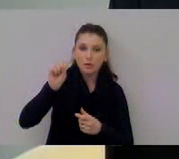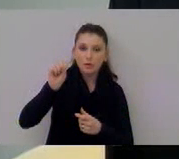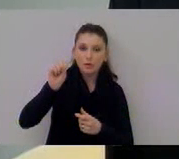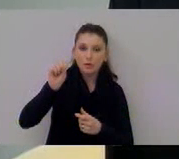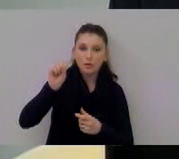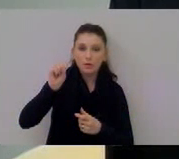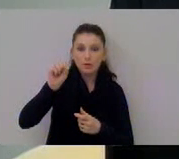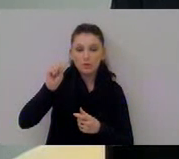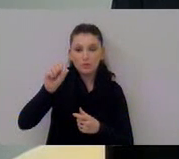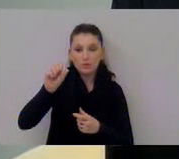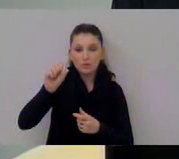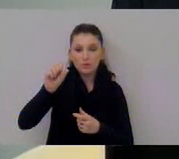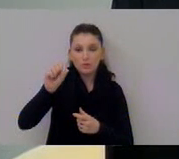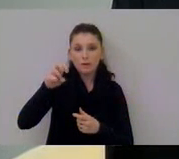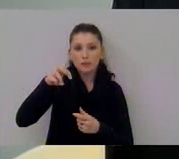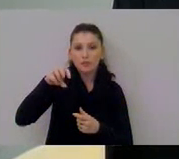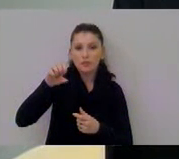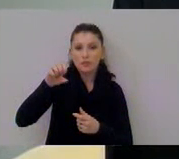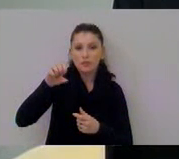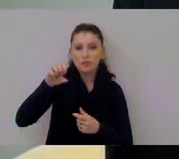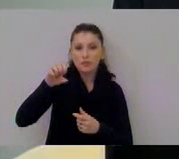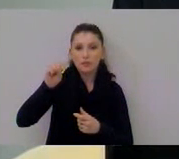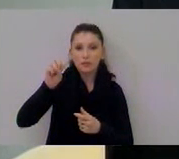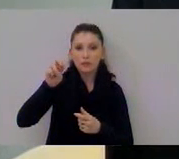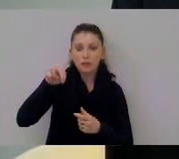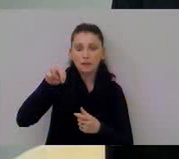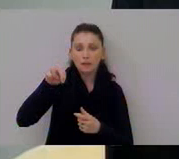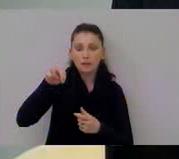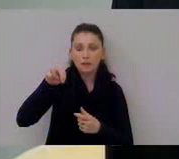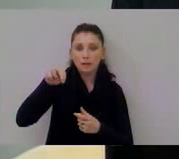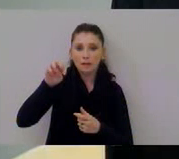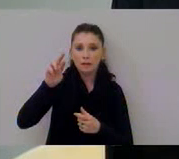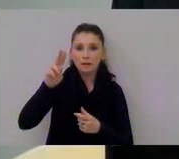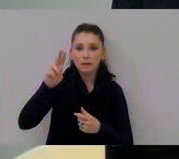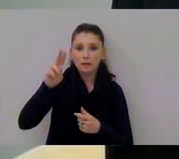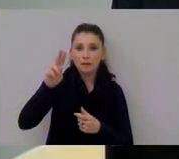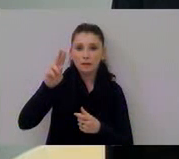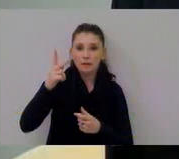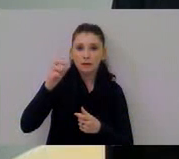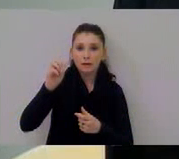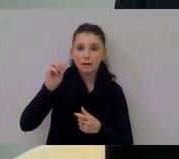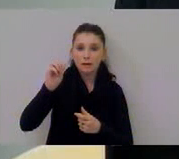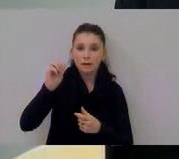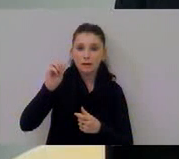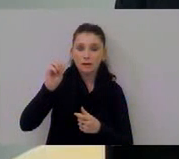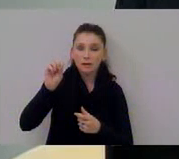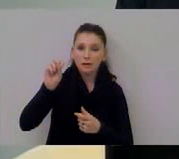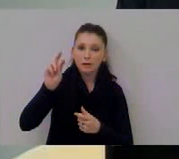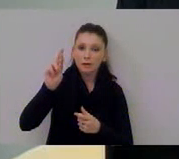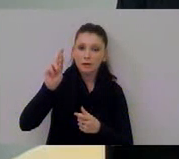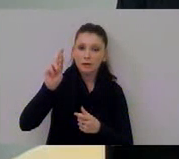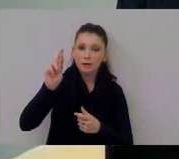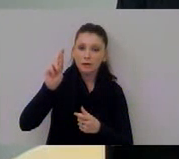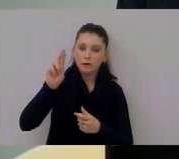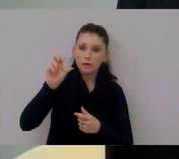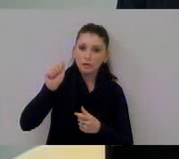pelo qual estivemos na comissão de